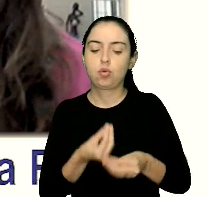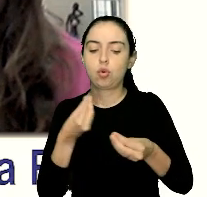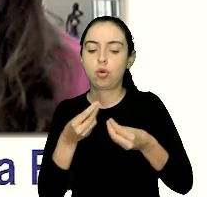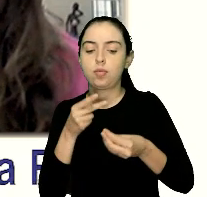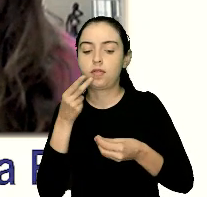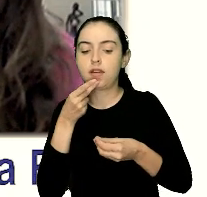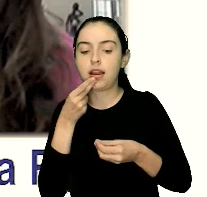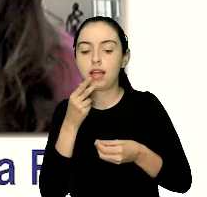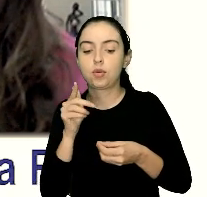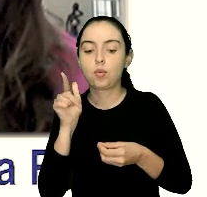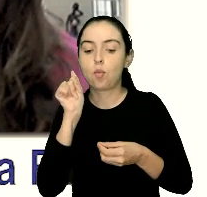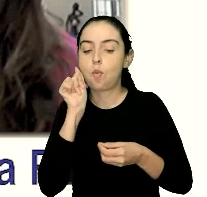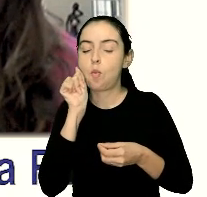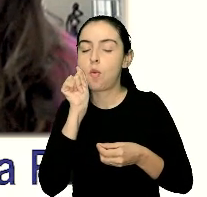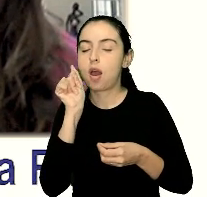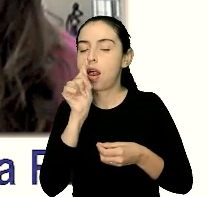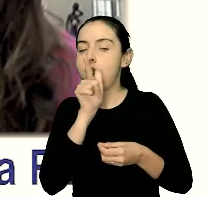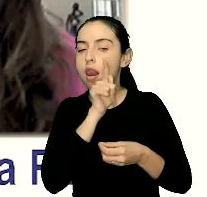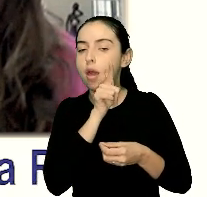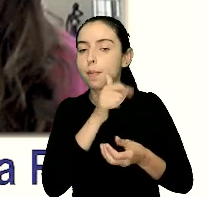forma extremamente